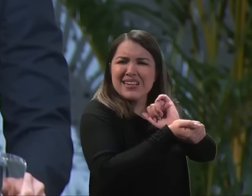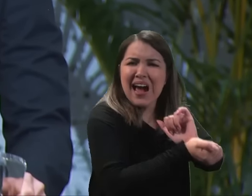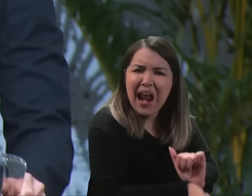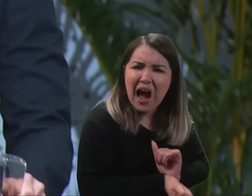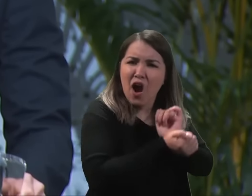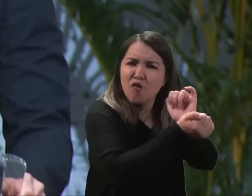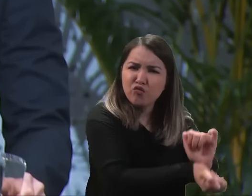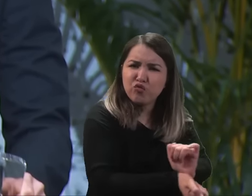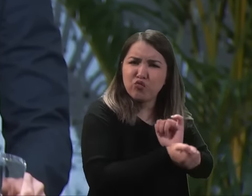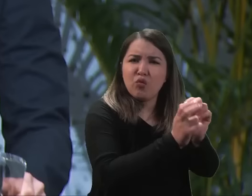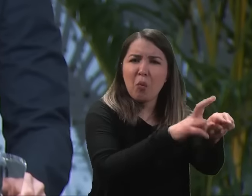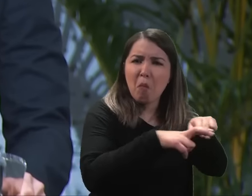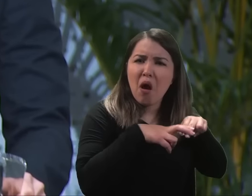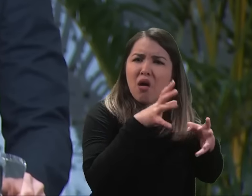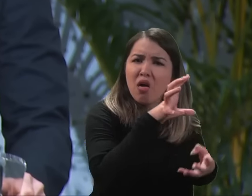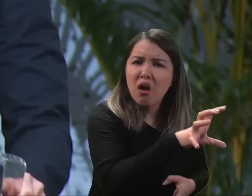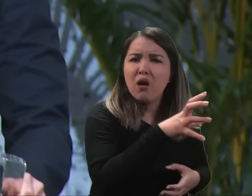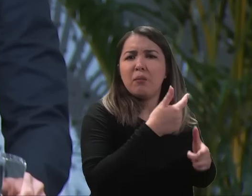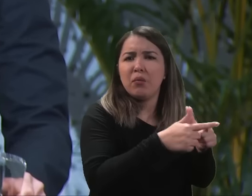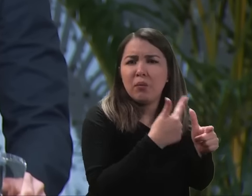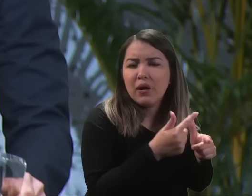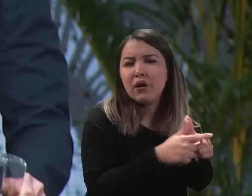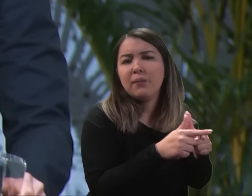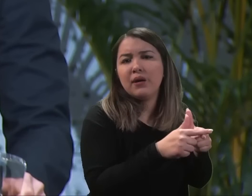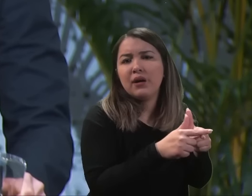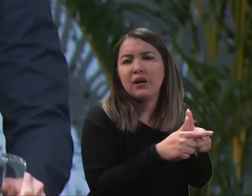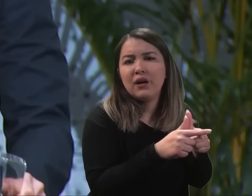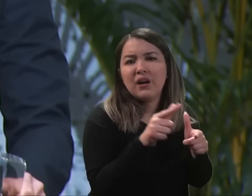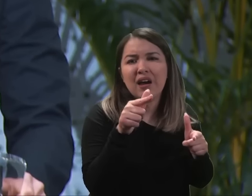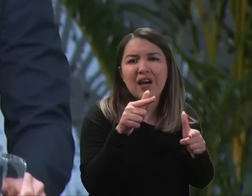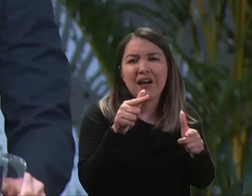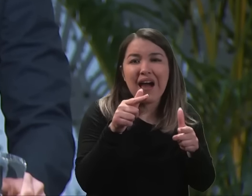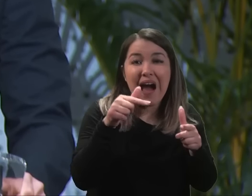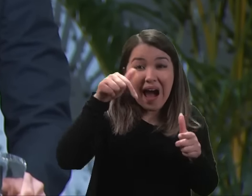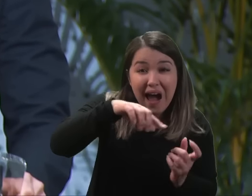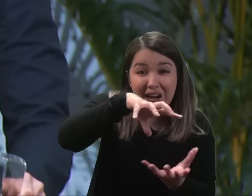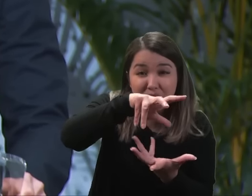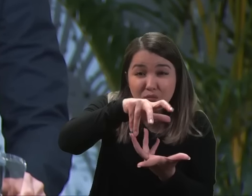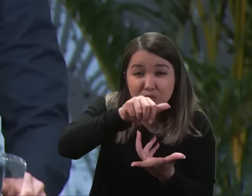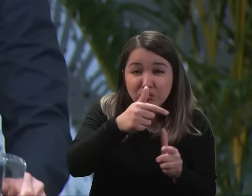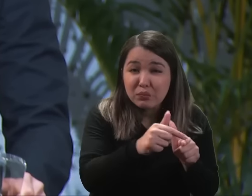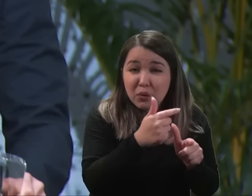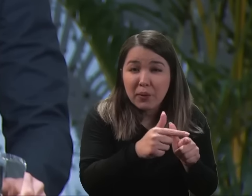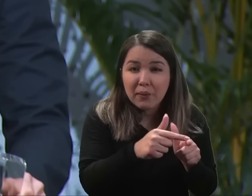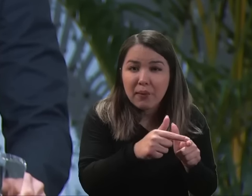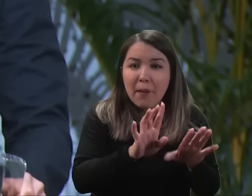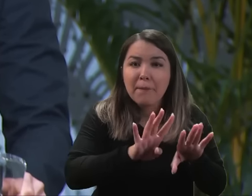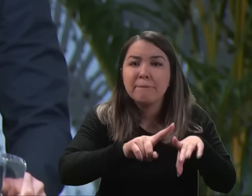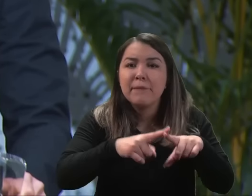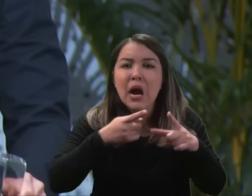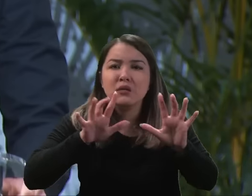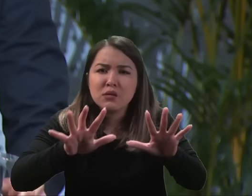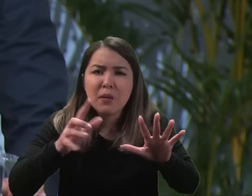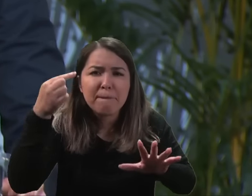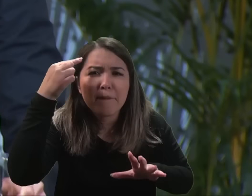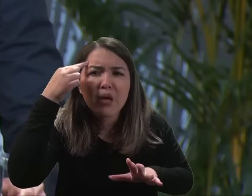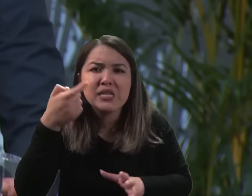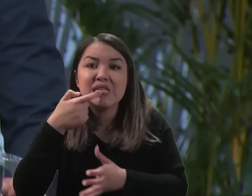que tem te aprisionado neste mundo de pecado o sangue de Jesus